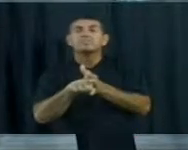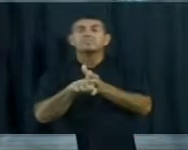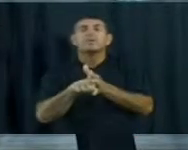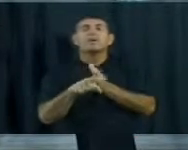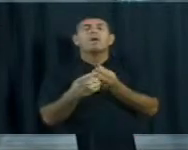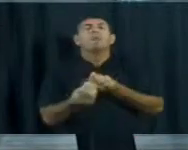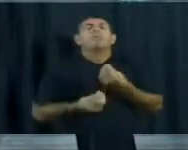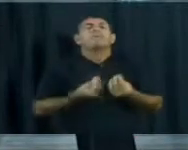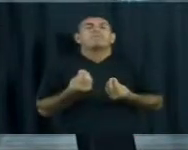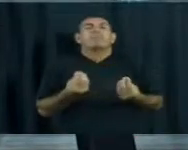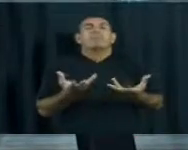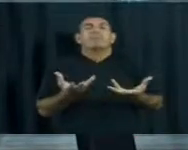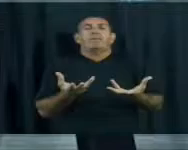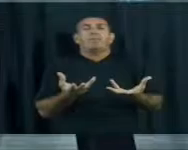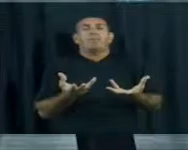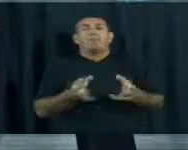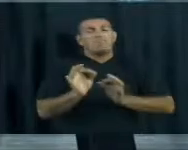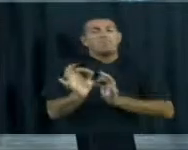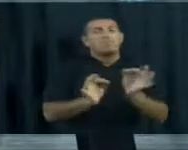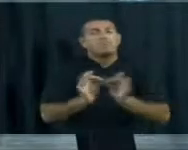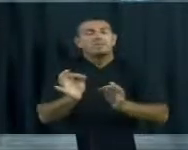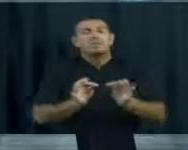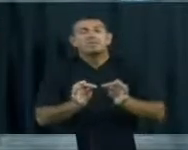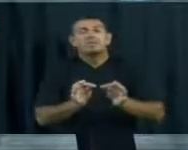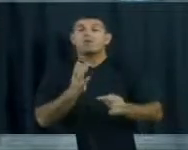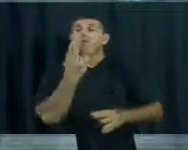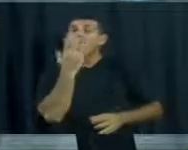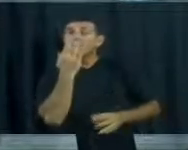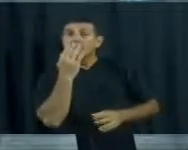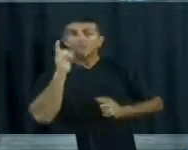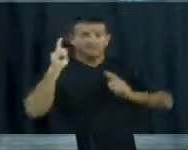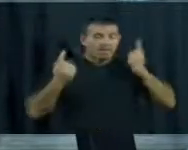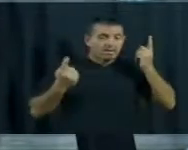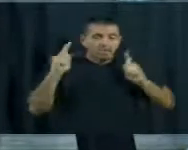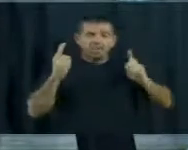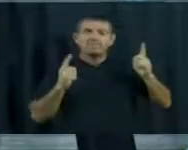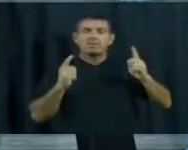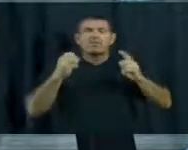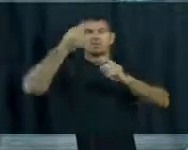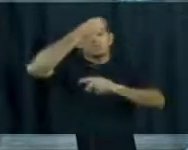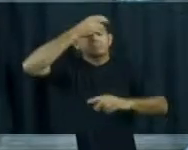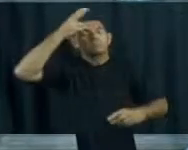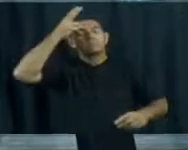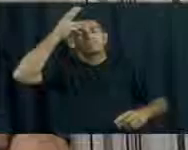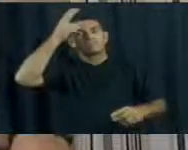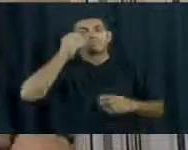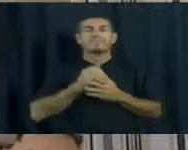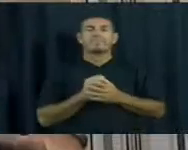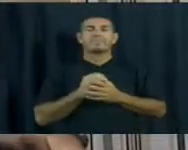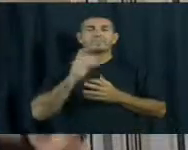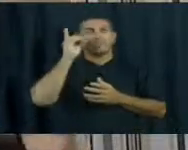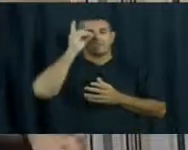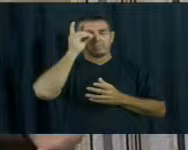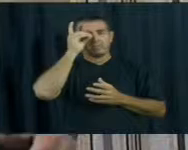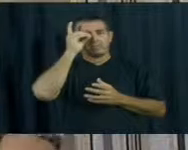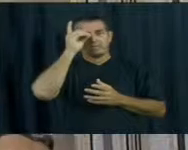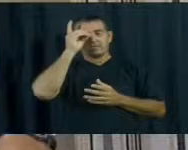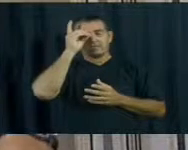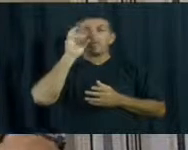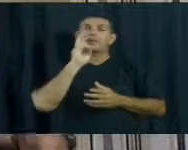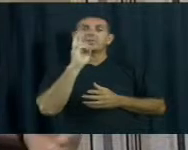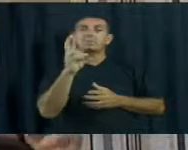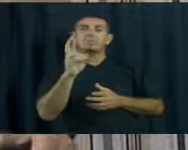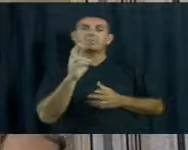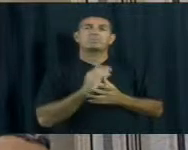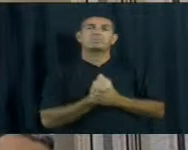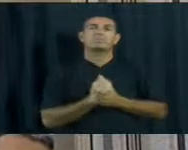está essa questão da organização do carnaval da parte pública? Você pode falar um pouquinho? Bom, o poder público, né,